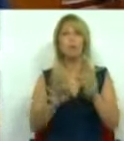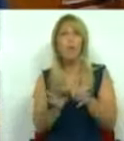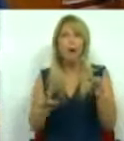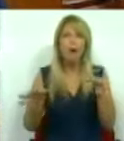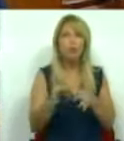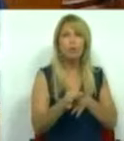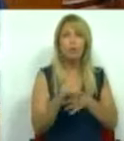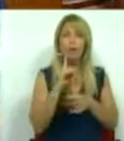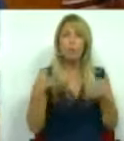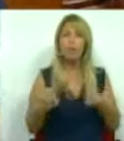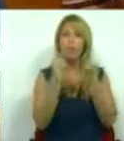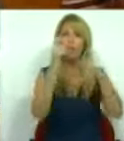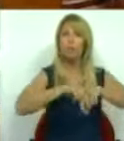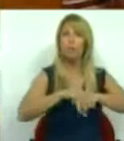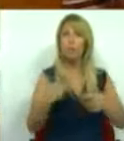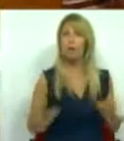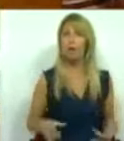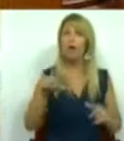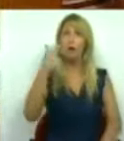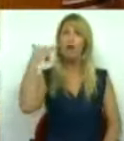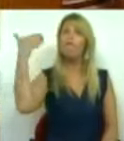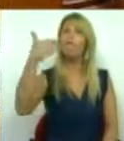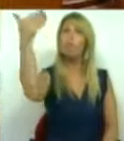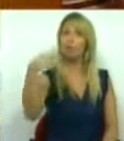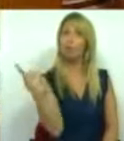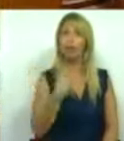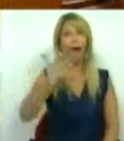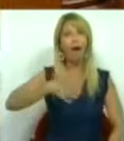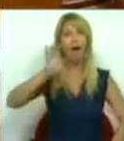desafios dos tempos que vivemos e do futuro que queremos vencer.